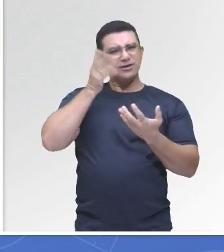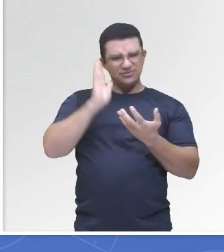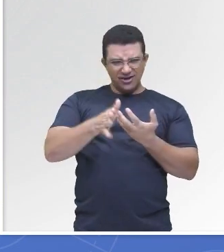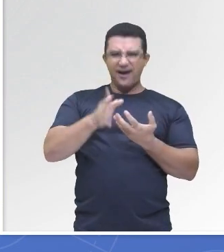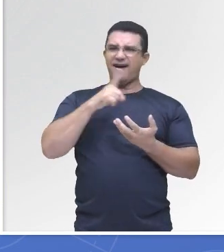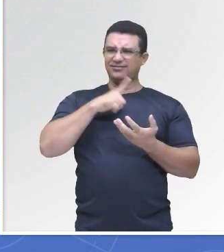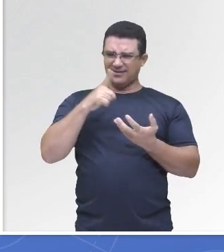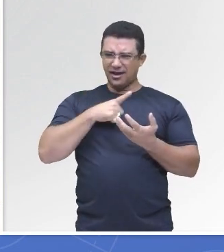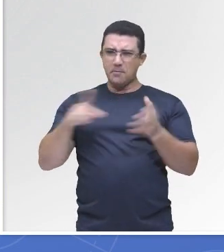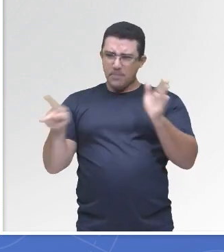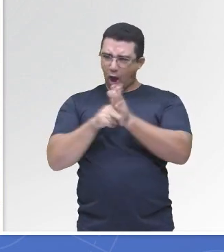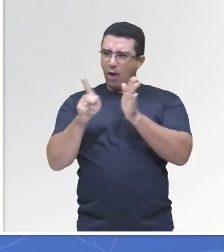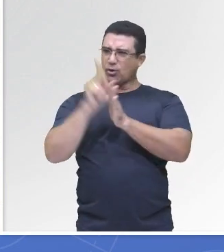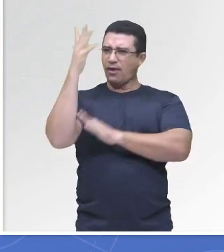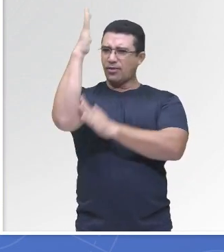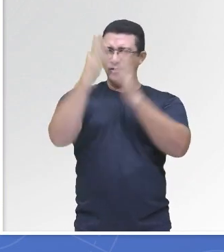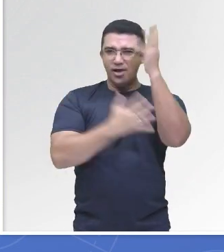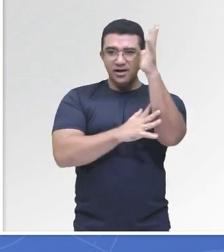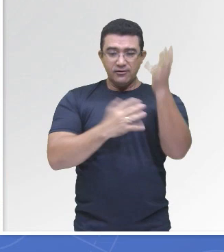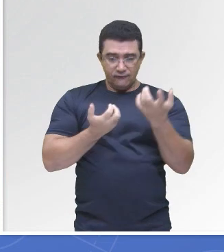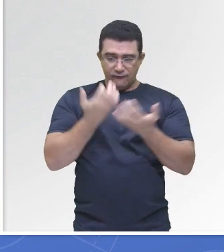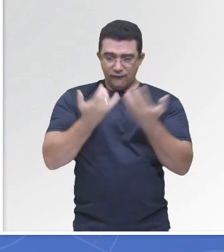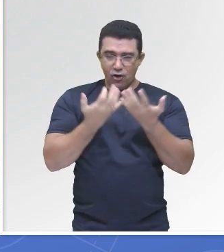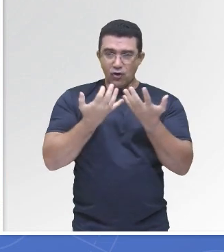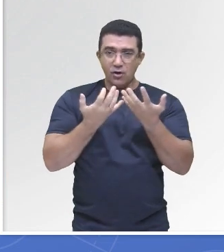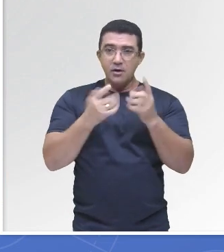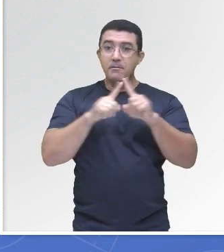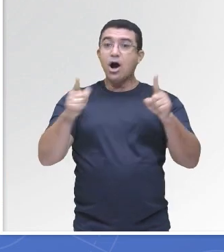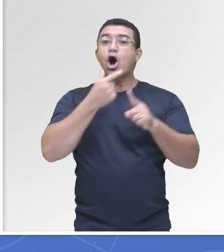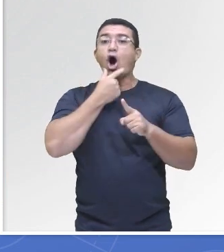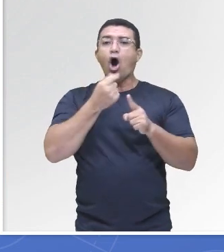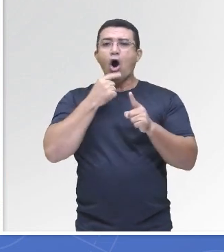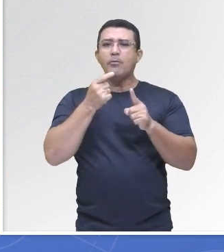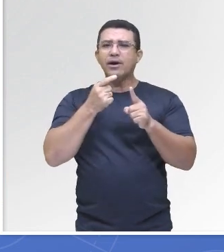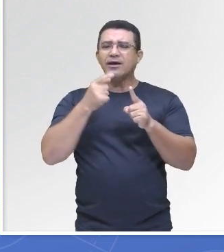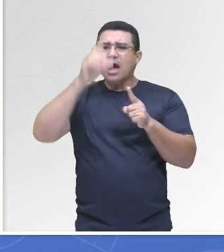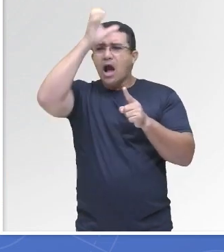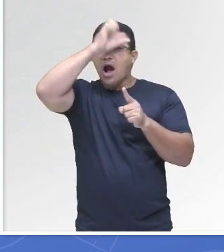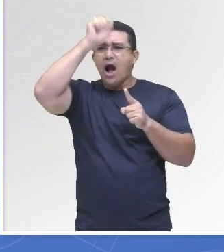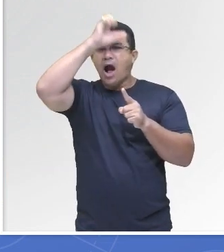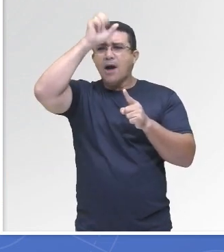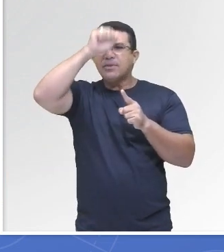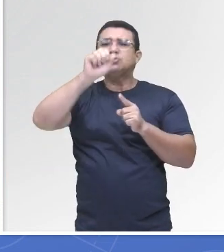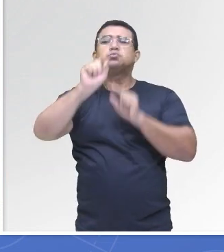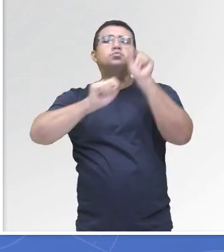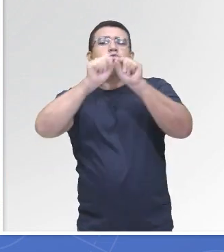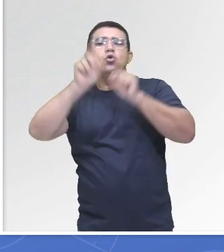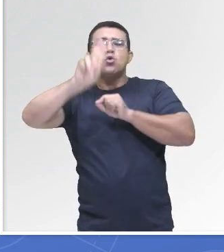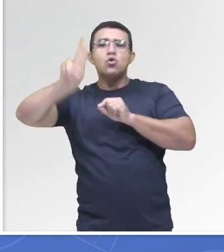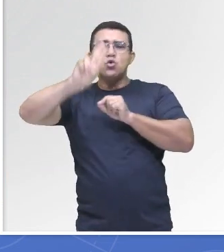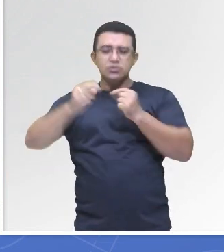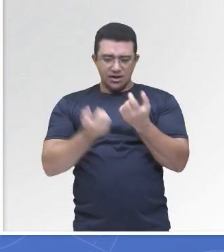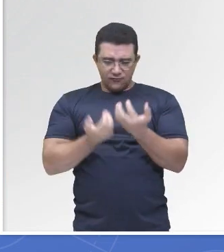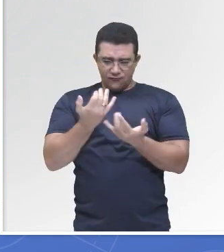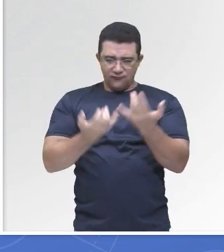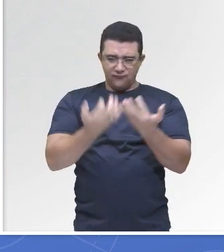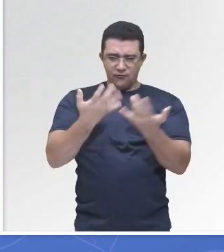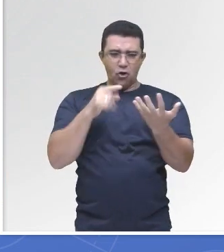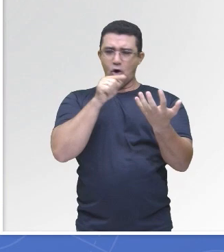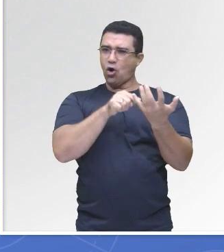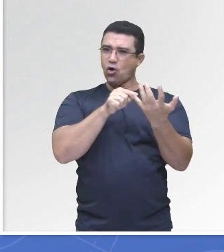na natureza. Mas ele aprende a manejar, a aplicar esse fogo para as